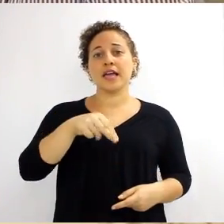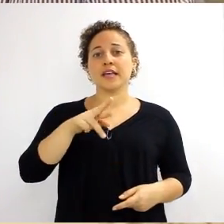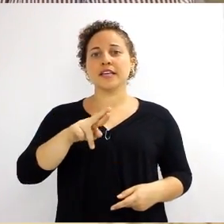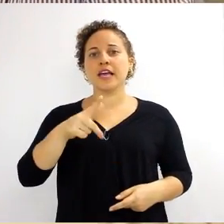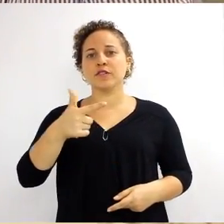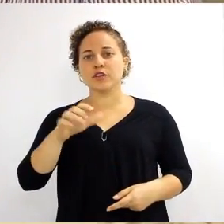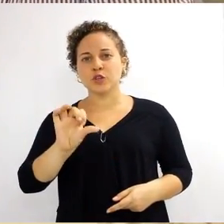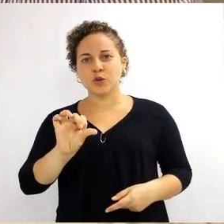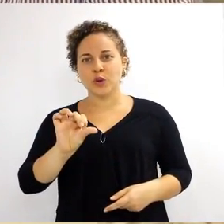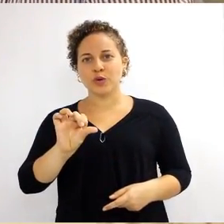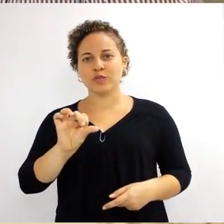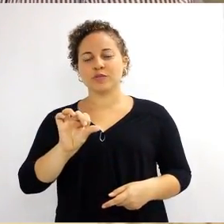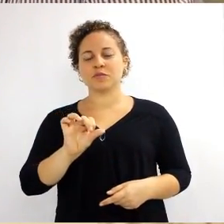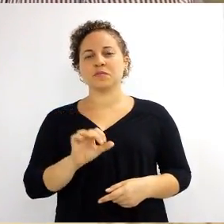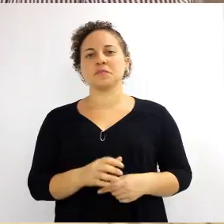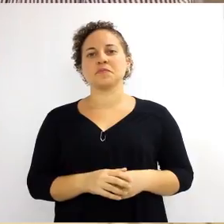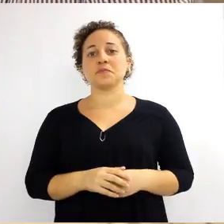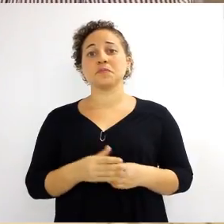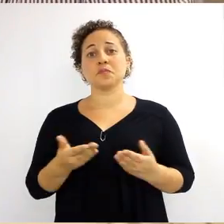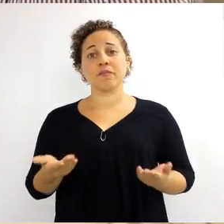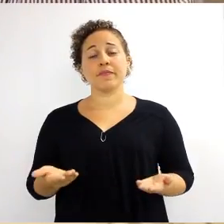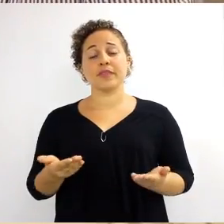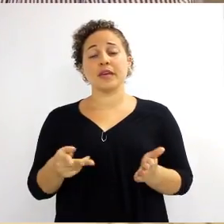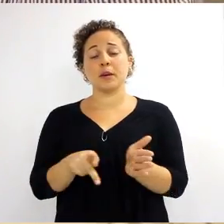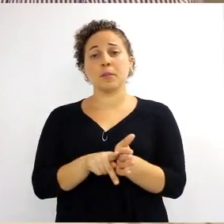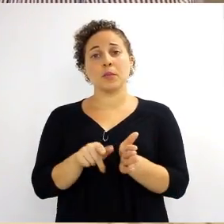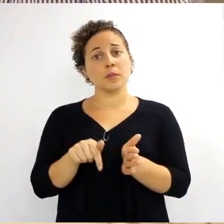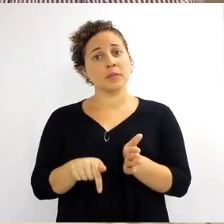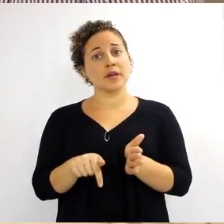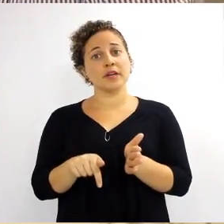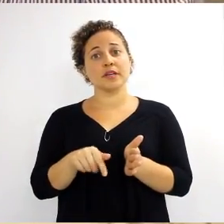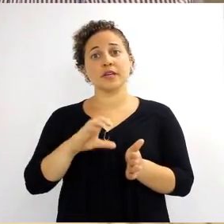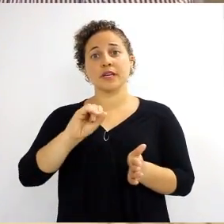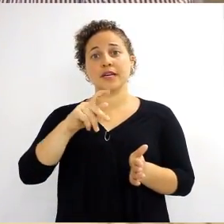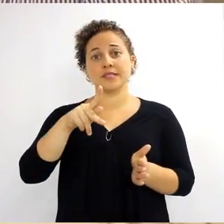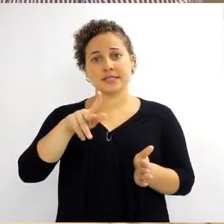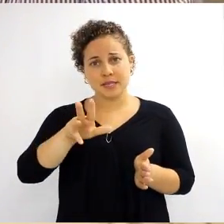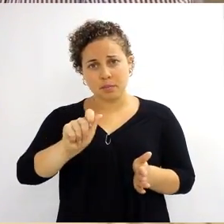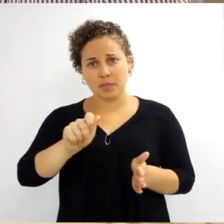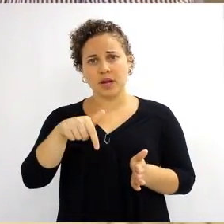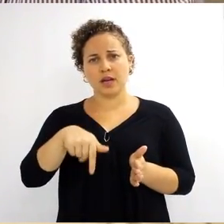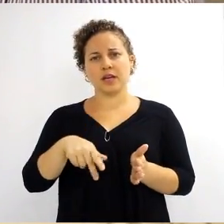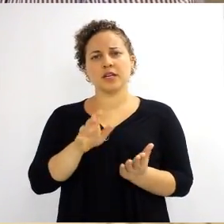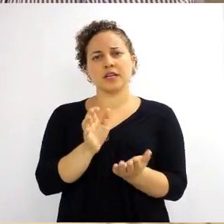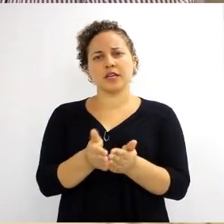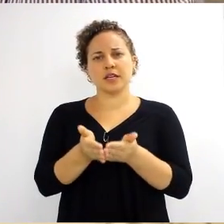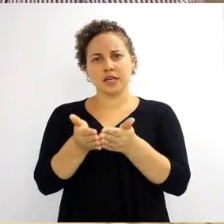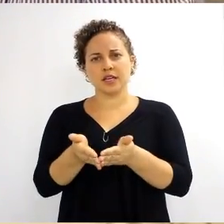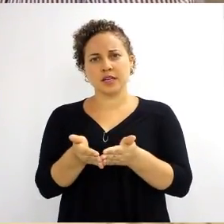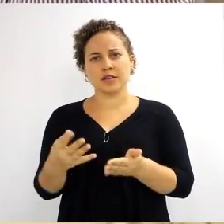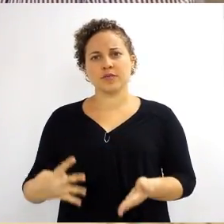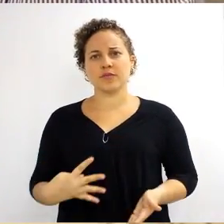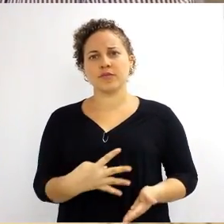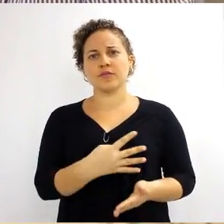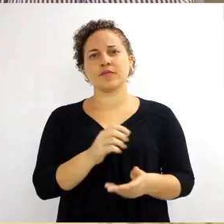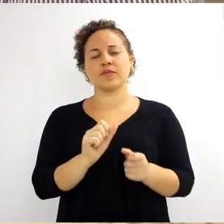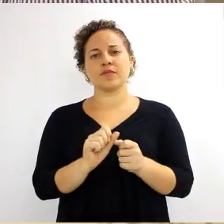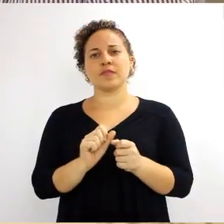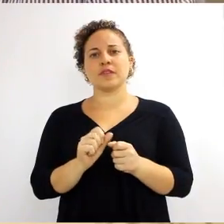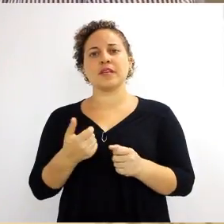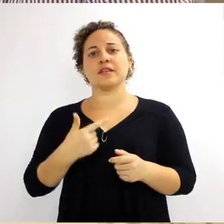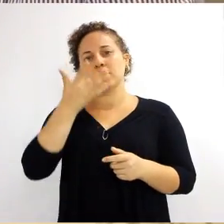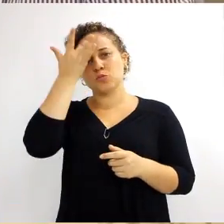do órgão. A CIPA daqui do Porto funciona como em todas as empresas, formado por representante do empregado e